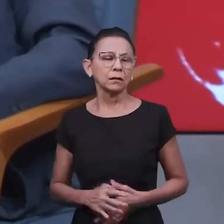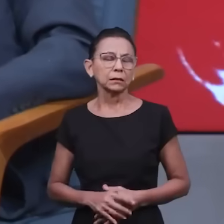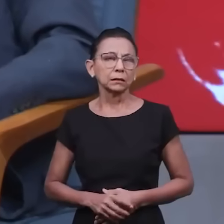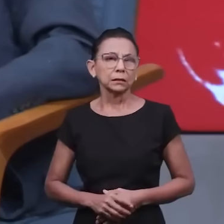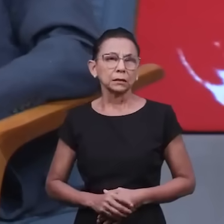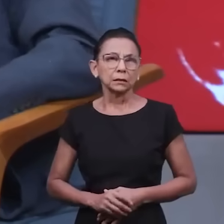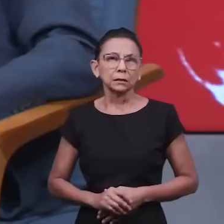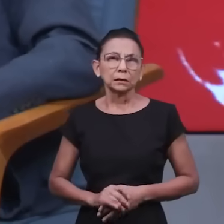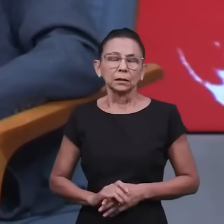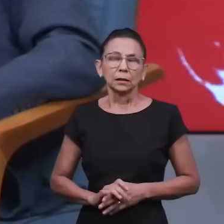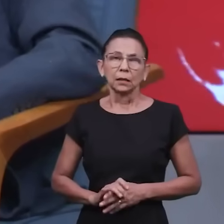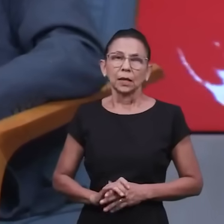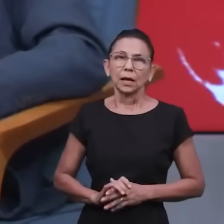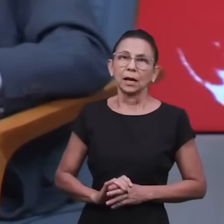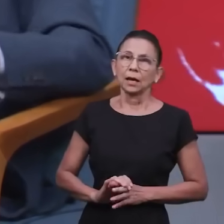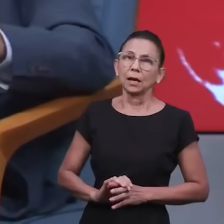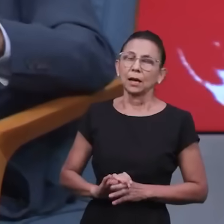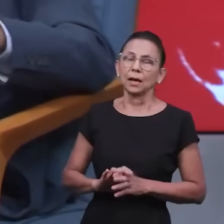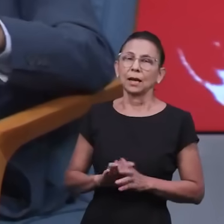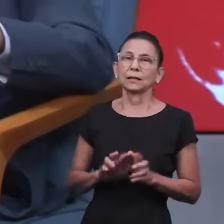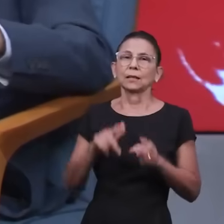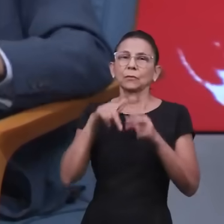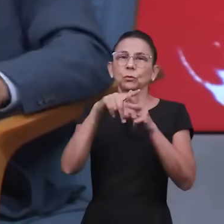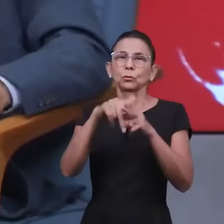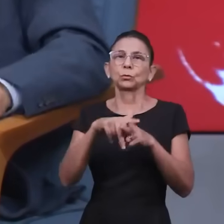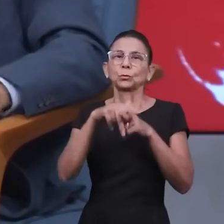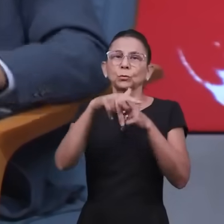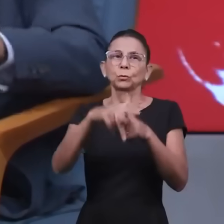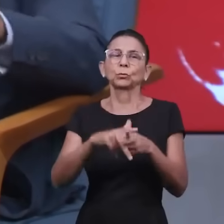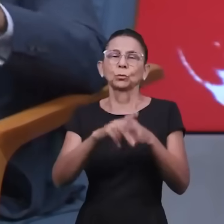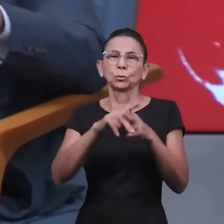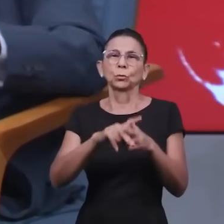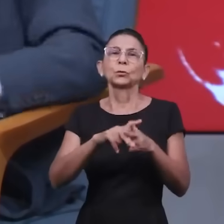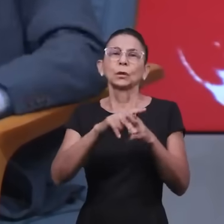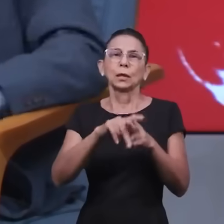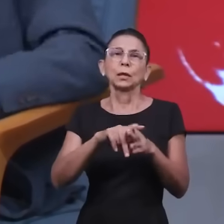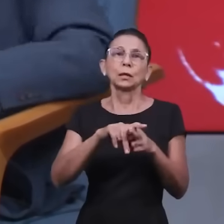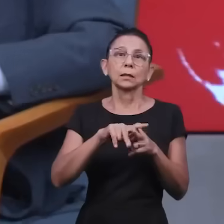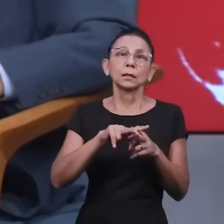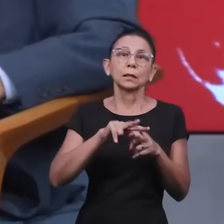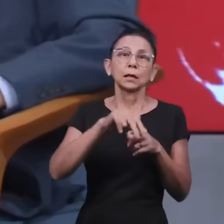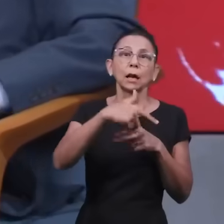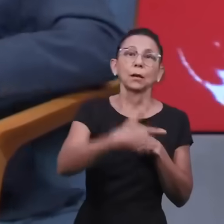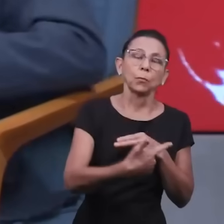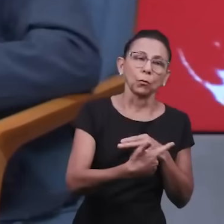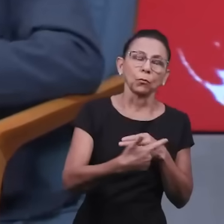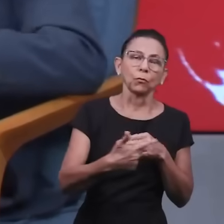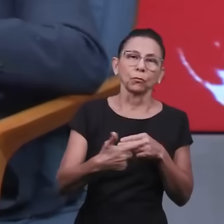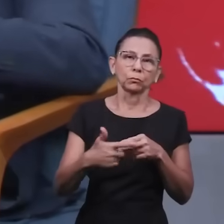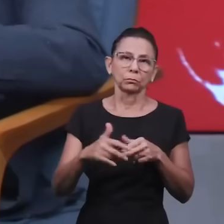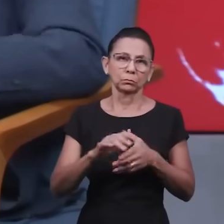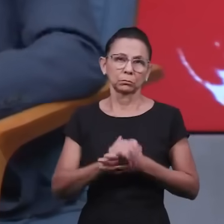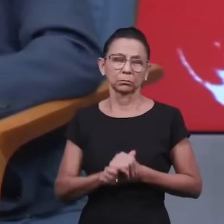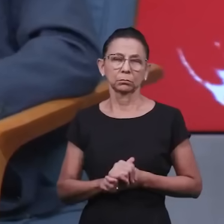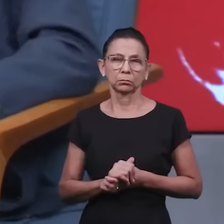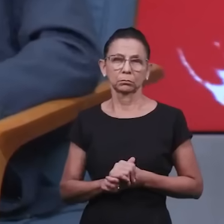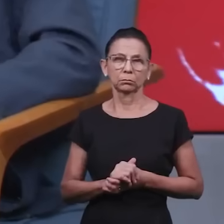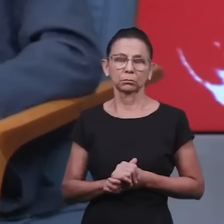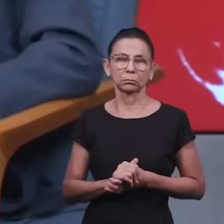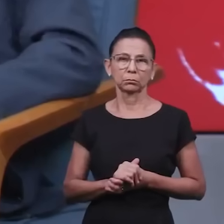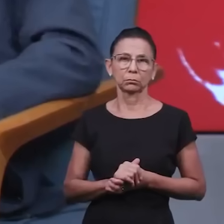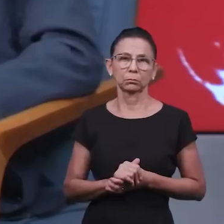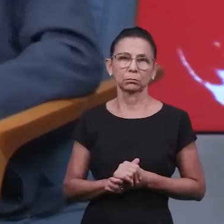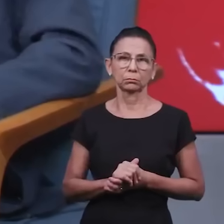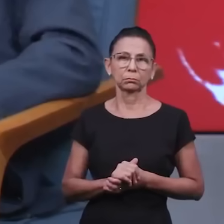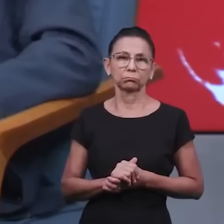Ele caiu, né? Não caiu do cavalo não, hein? Não existe essa colocação. Ele caiu, a Bíblia diz que ele caiu.